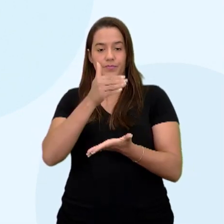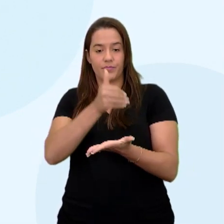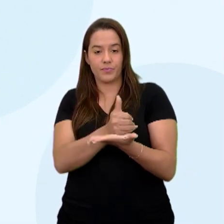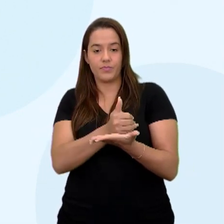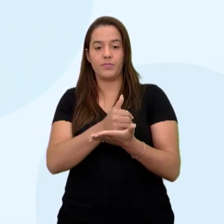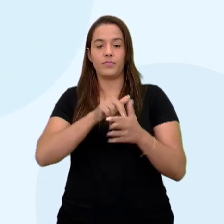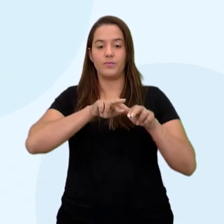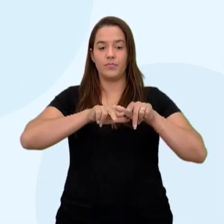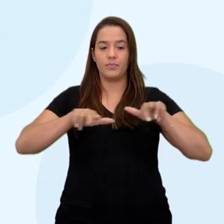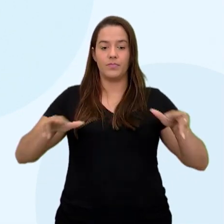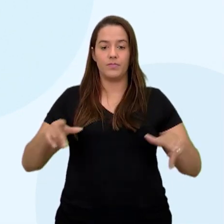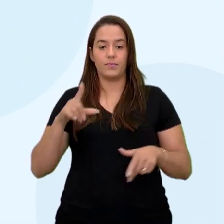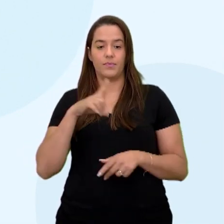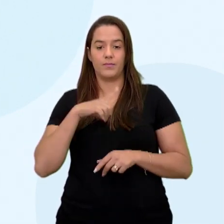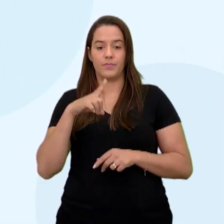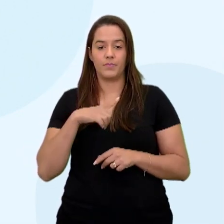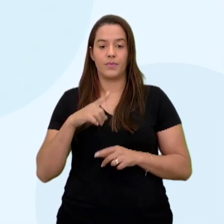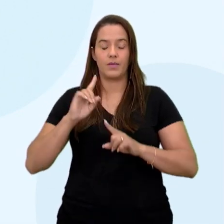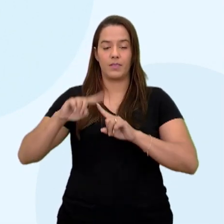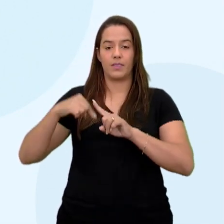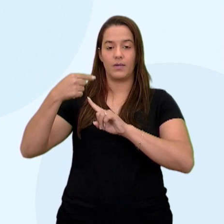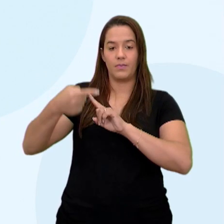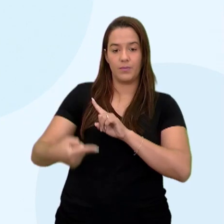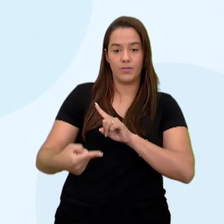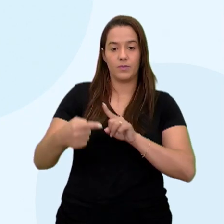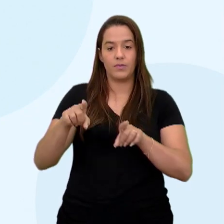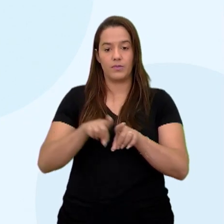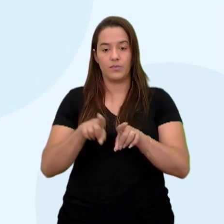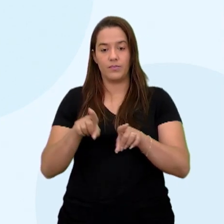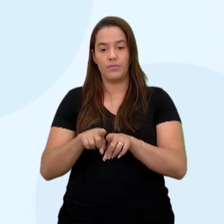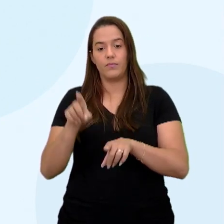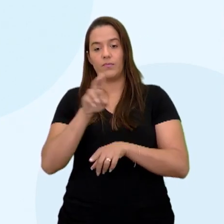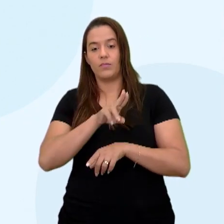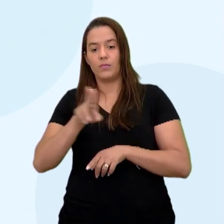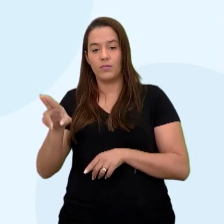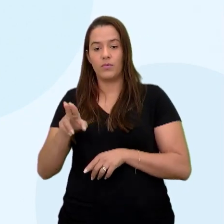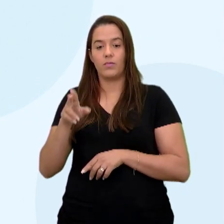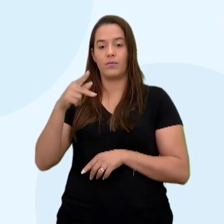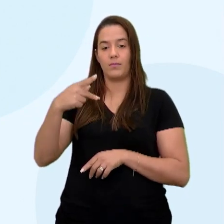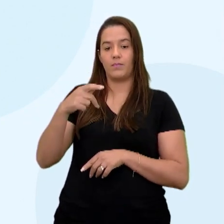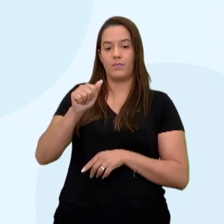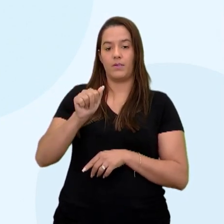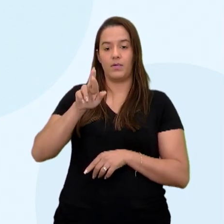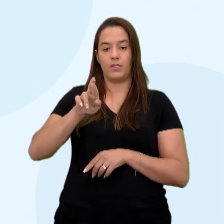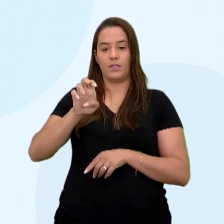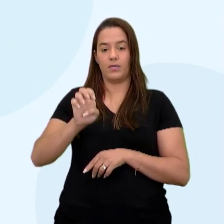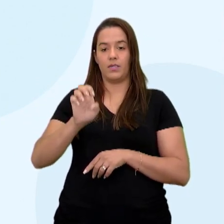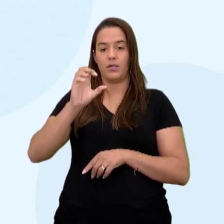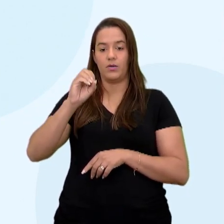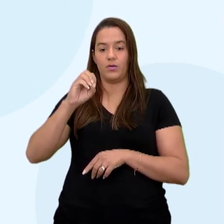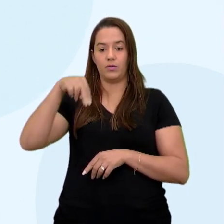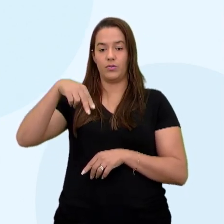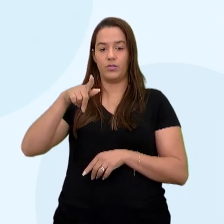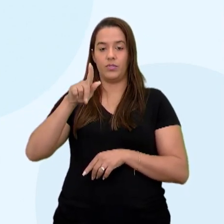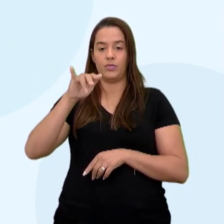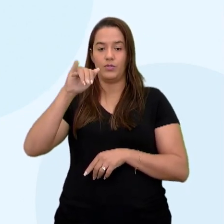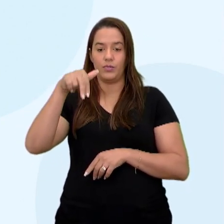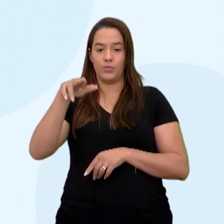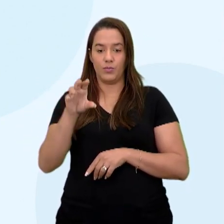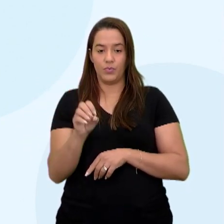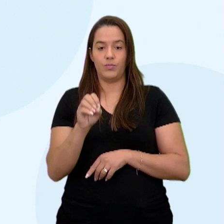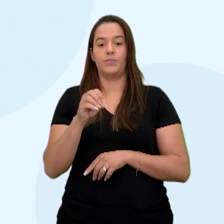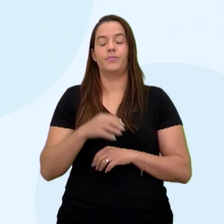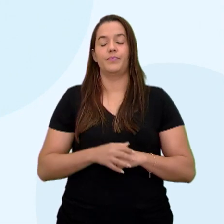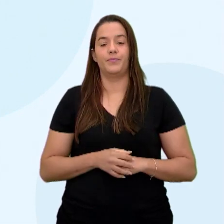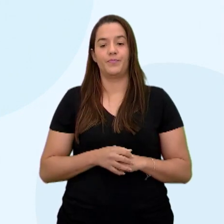e quaternário. Posteriormente, eles passaram a se chamar Paleógeno, que é o terciário, e Neógeno, o